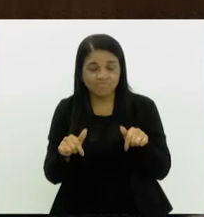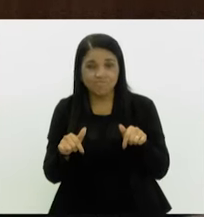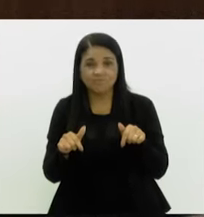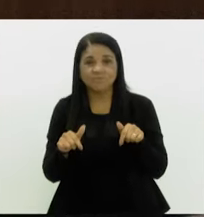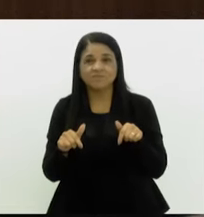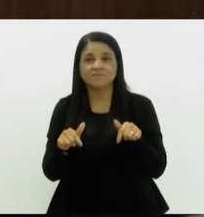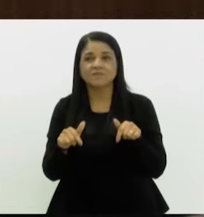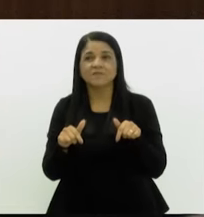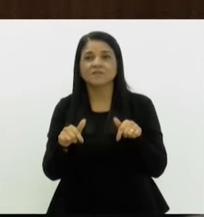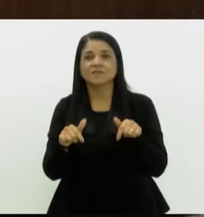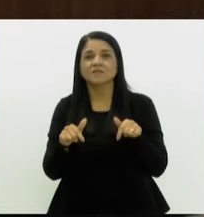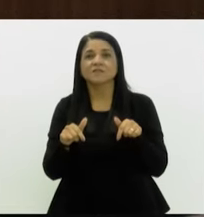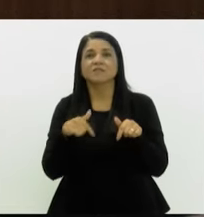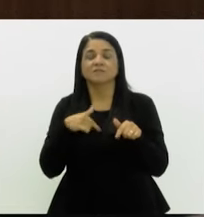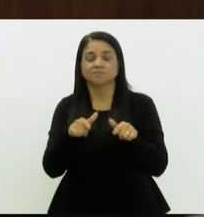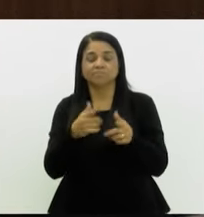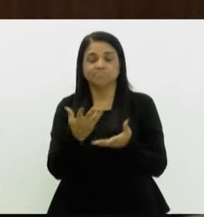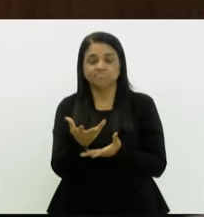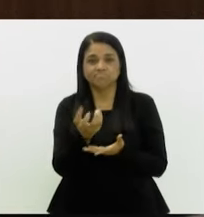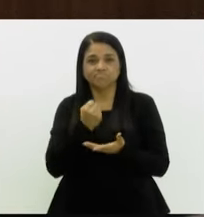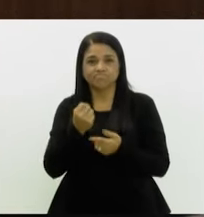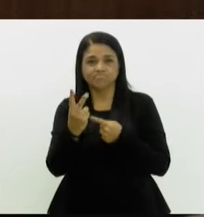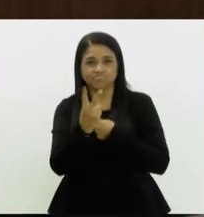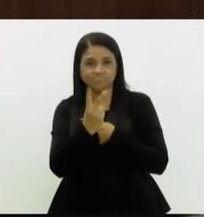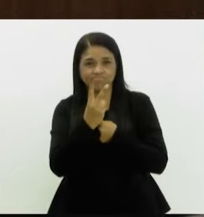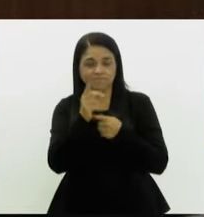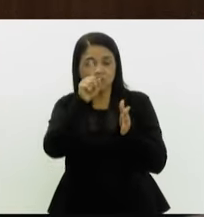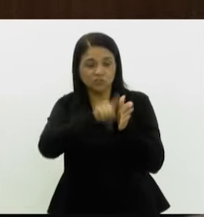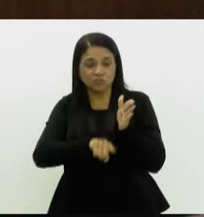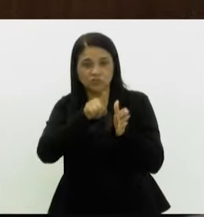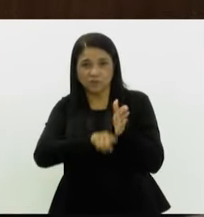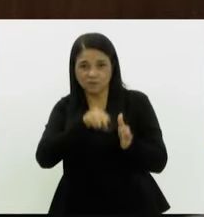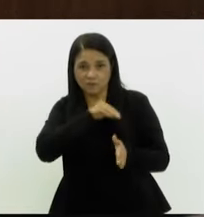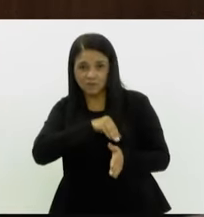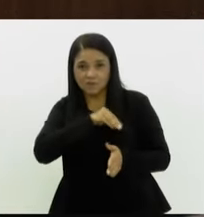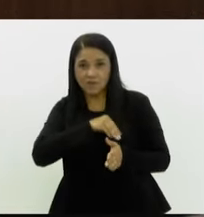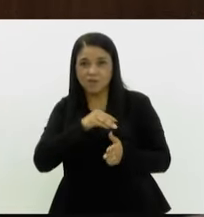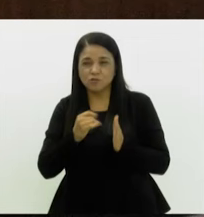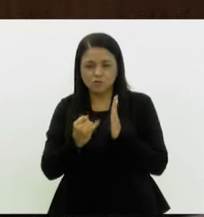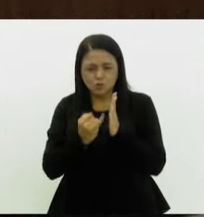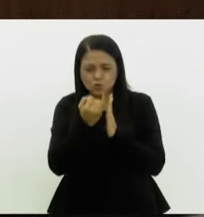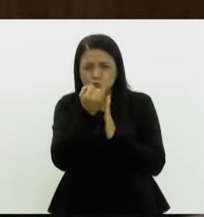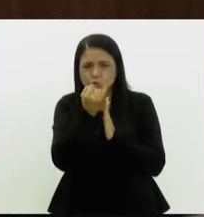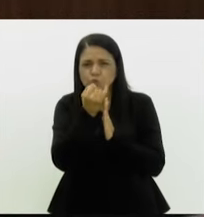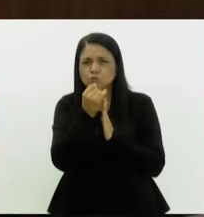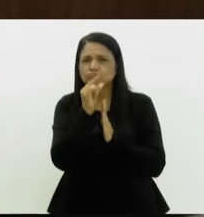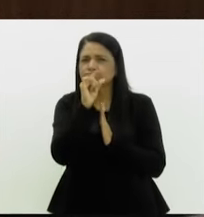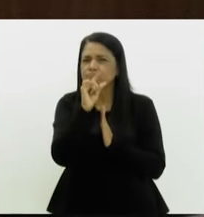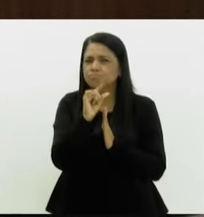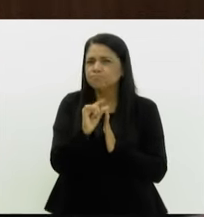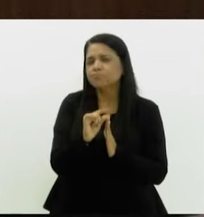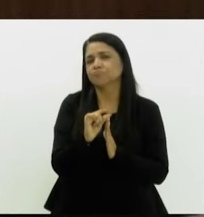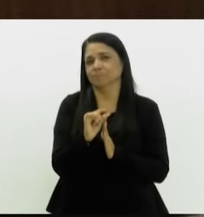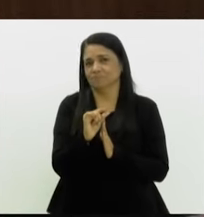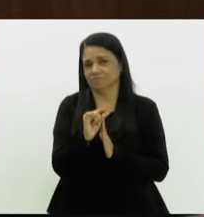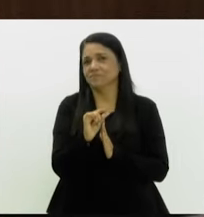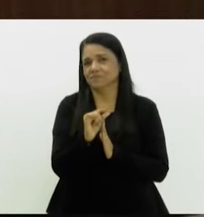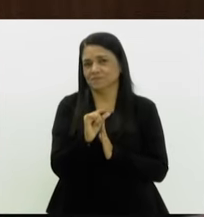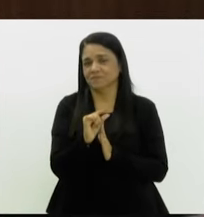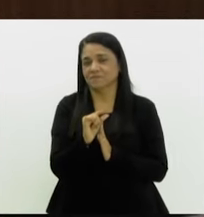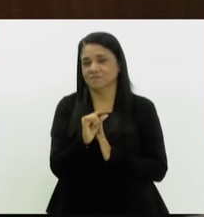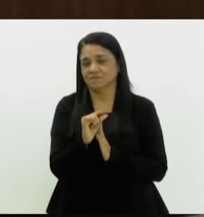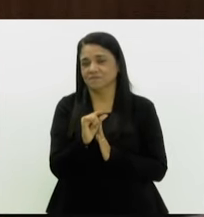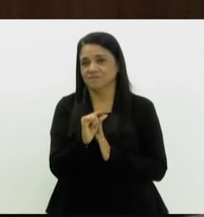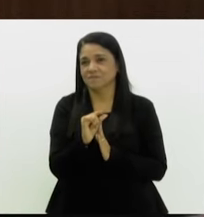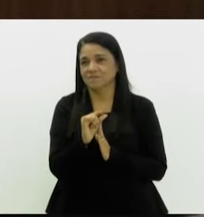ele tomava o Código 20, descontava em folha com juros realmente pequenos. E